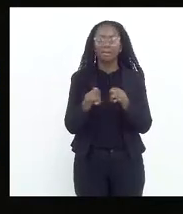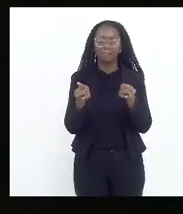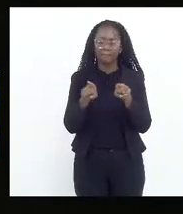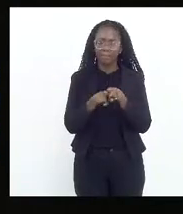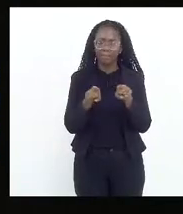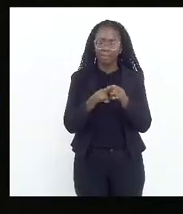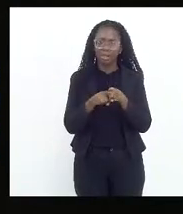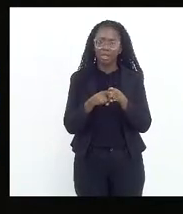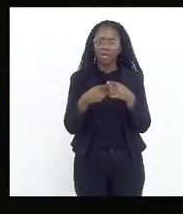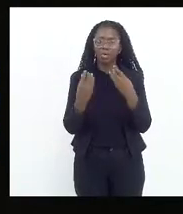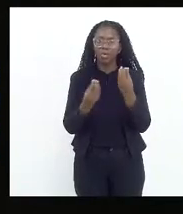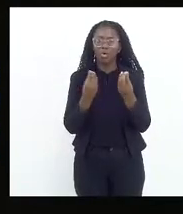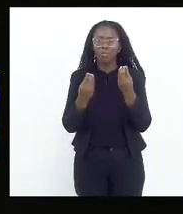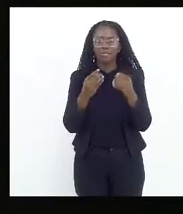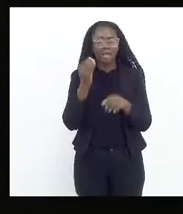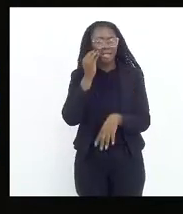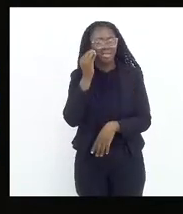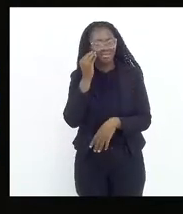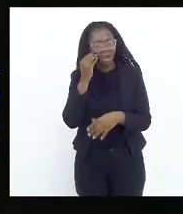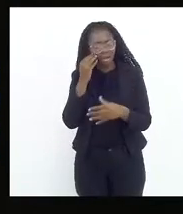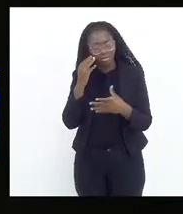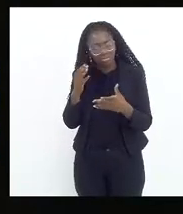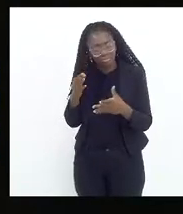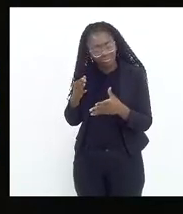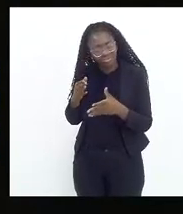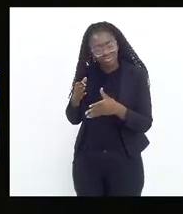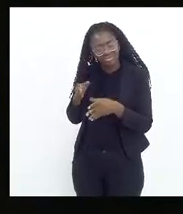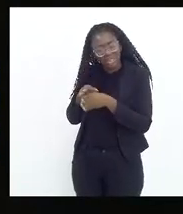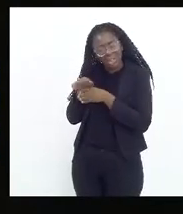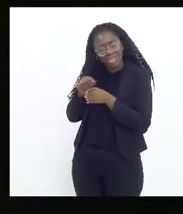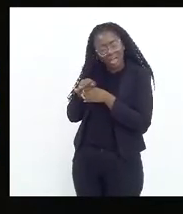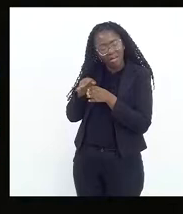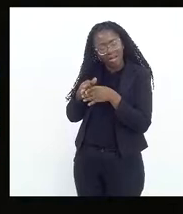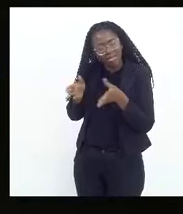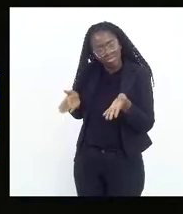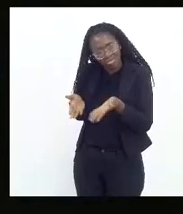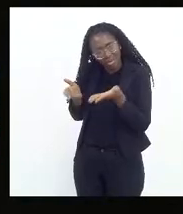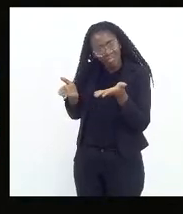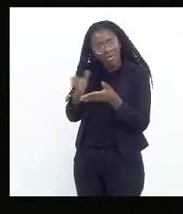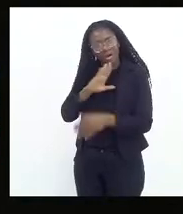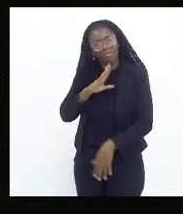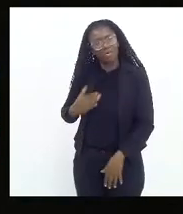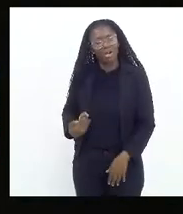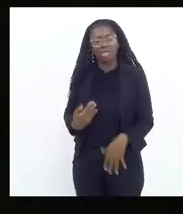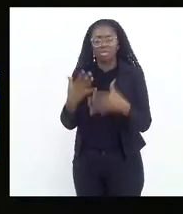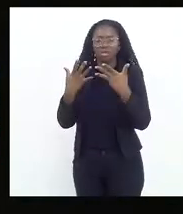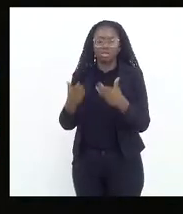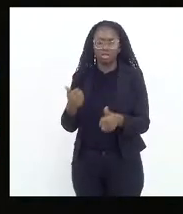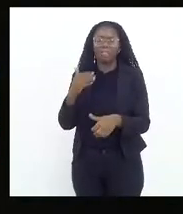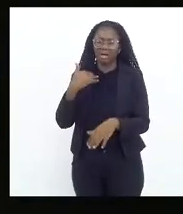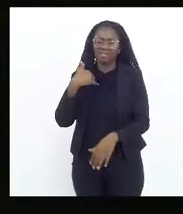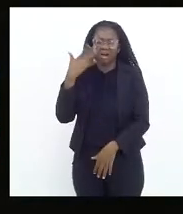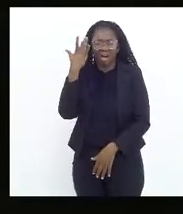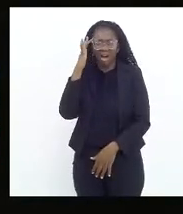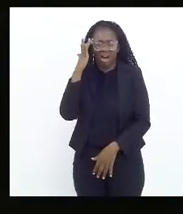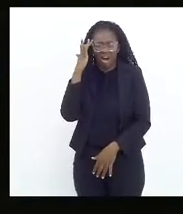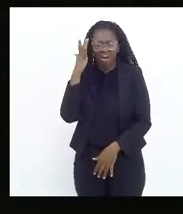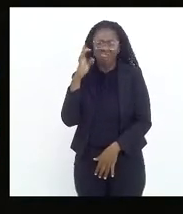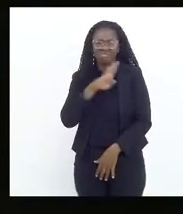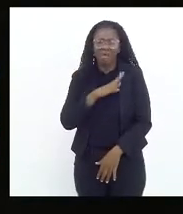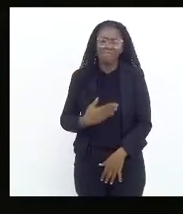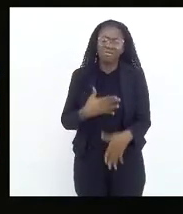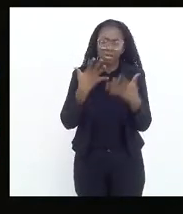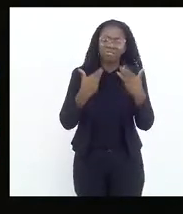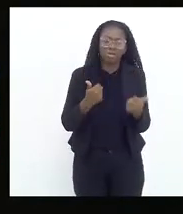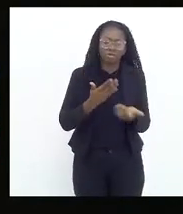para tentar sensibilizar o governador, que eu tenho certeza que vai aprovar. Então, só